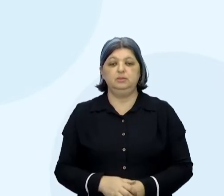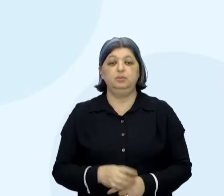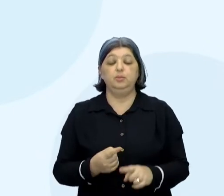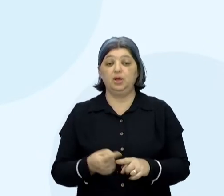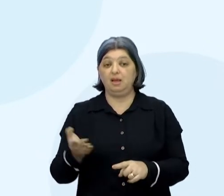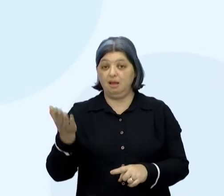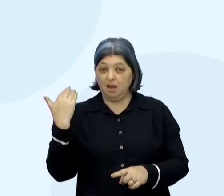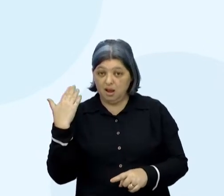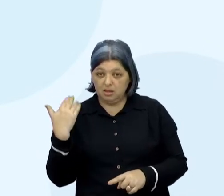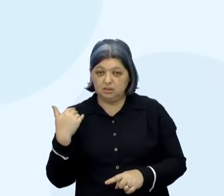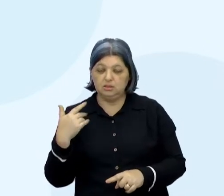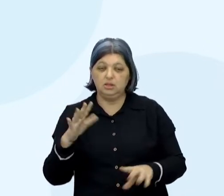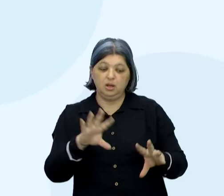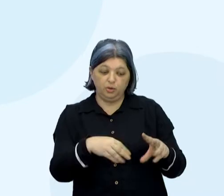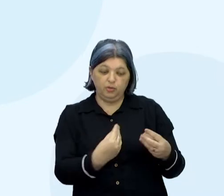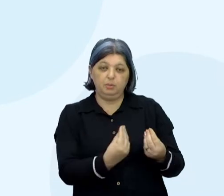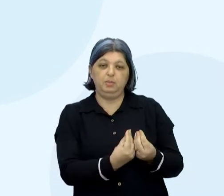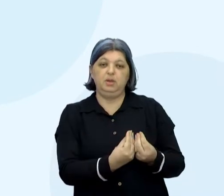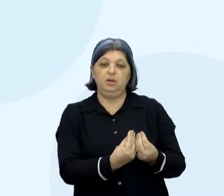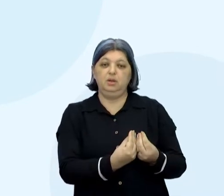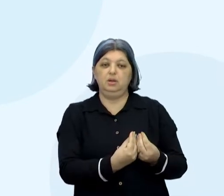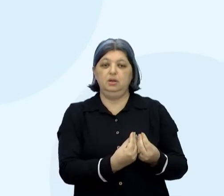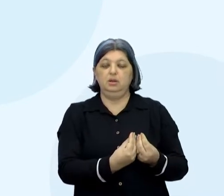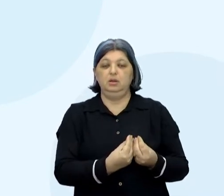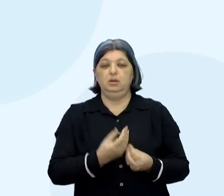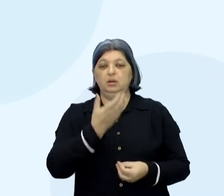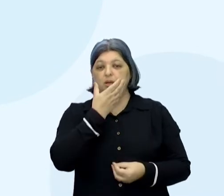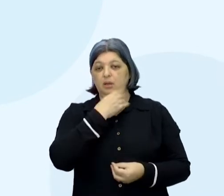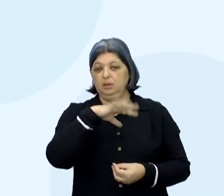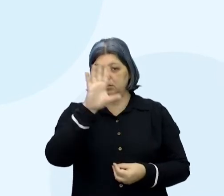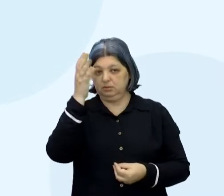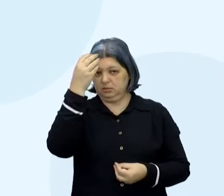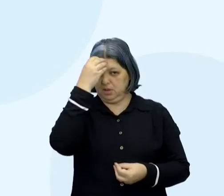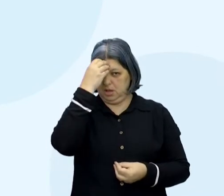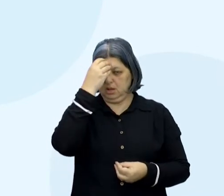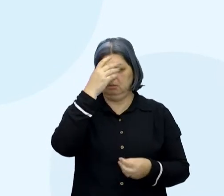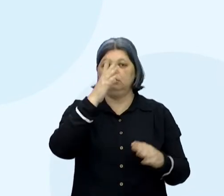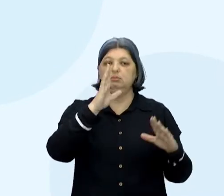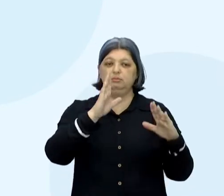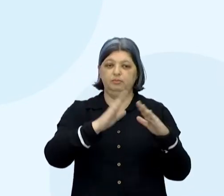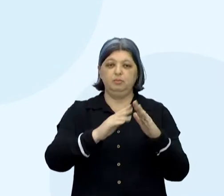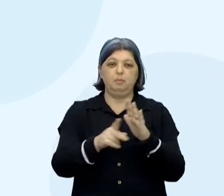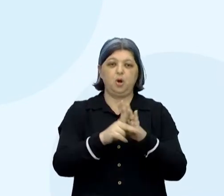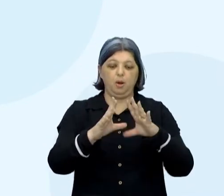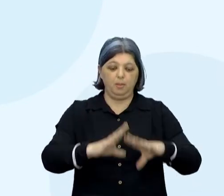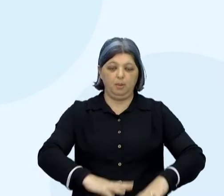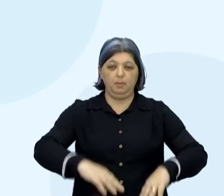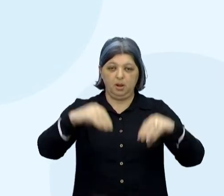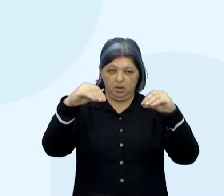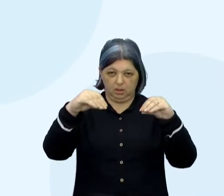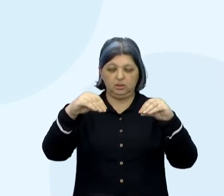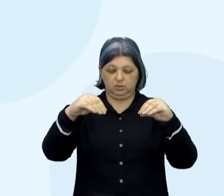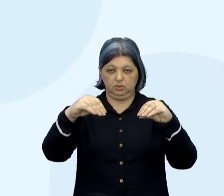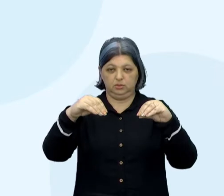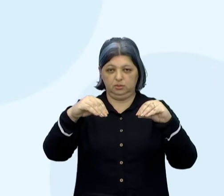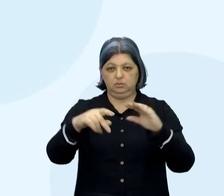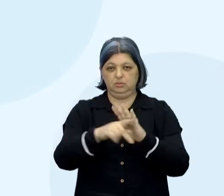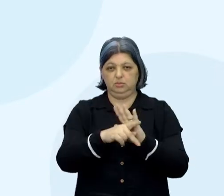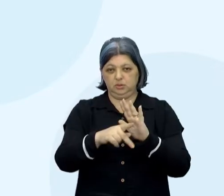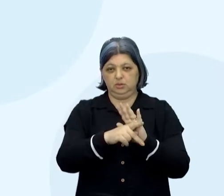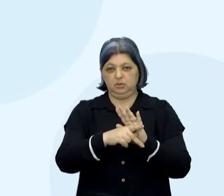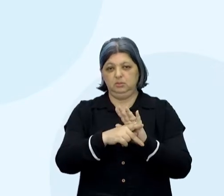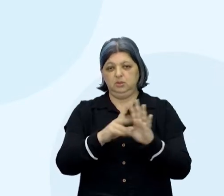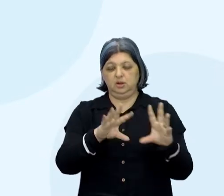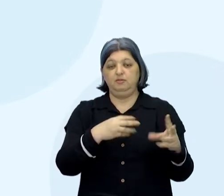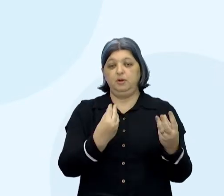família real, tá? Então, o museu, né, esse palácio, ele serviu de residência à família real